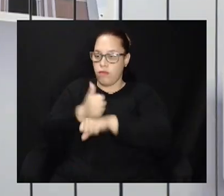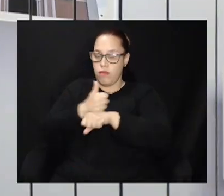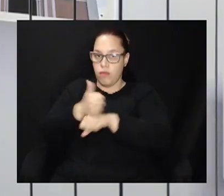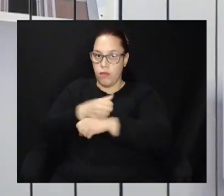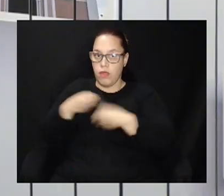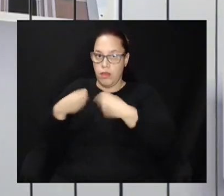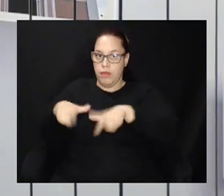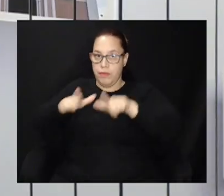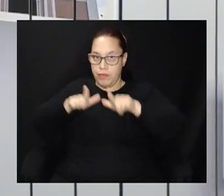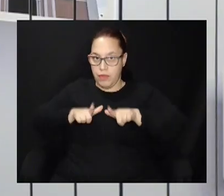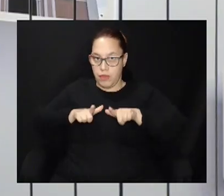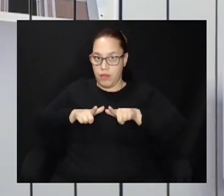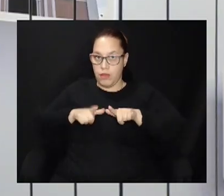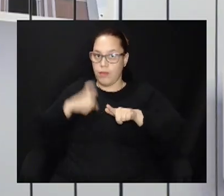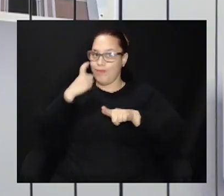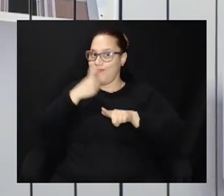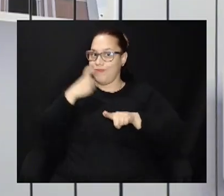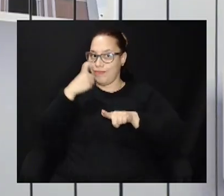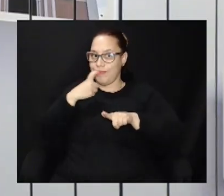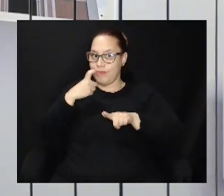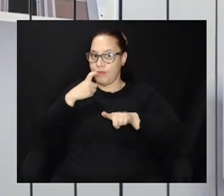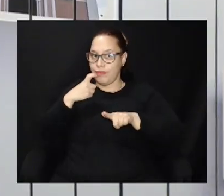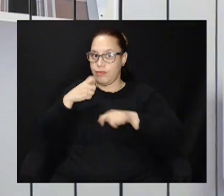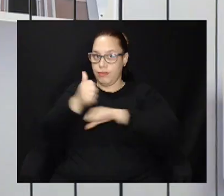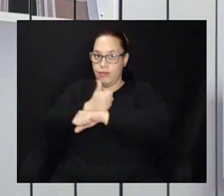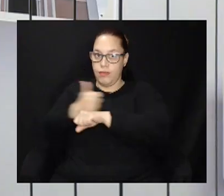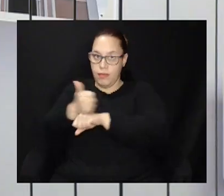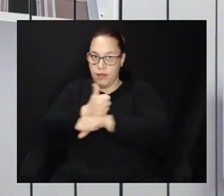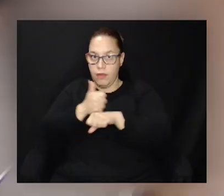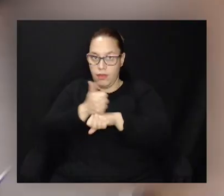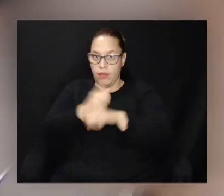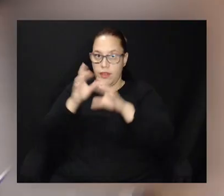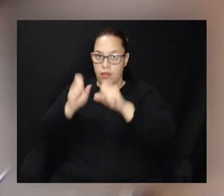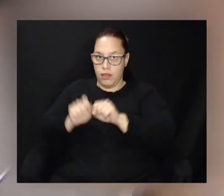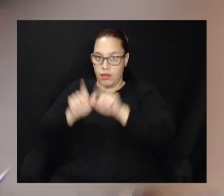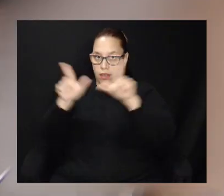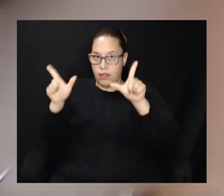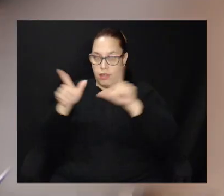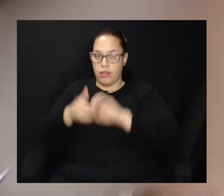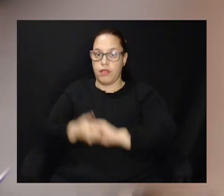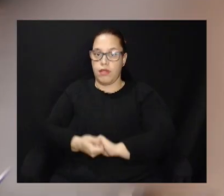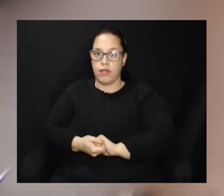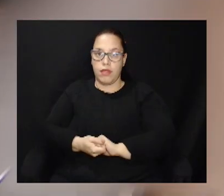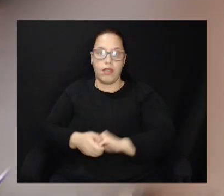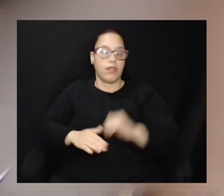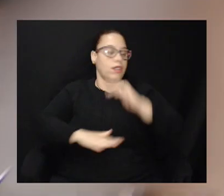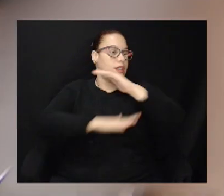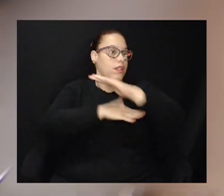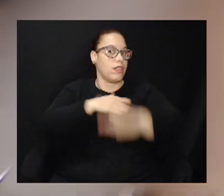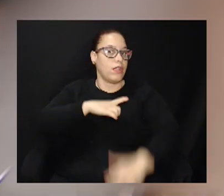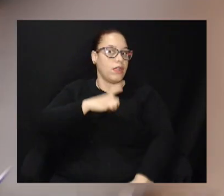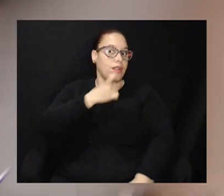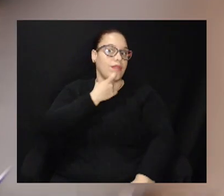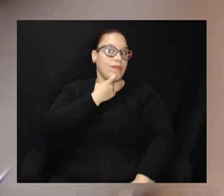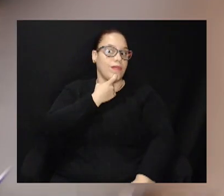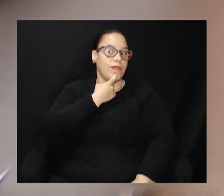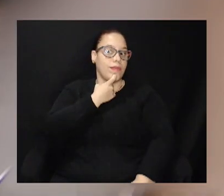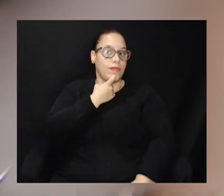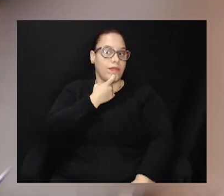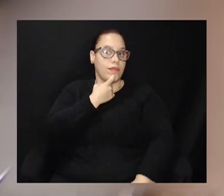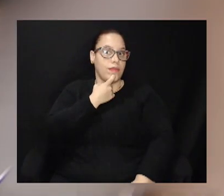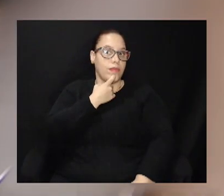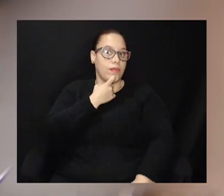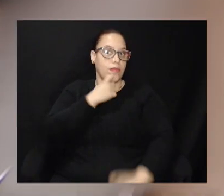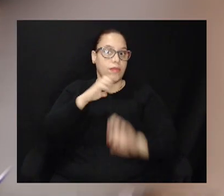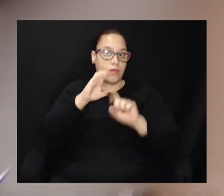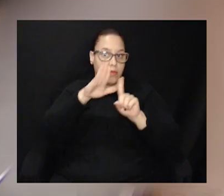mérito odontológico a profissionais que se destacaram na área. A Câmara Municipal de Campinas realizou sessão solene